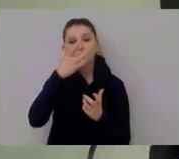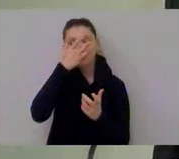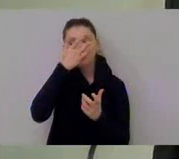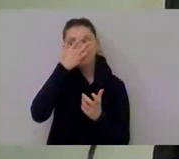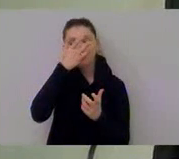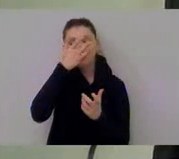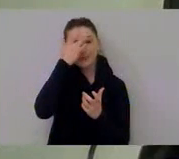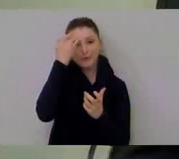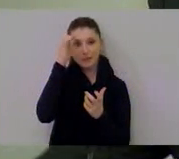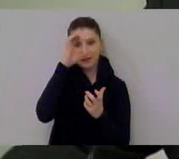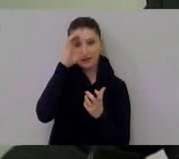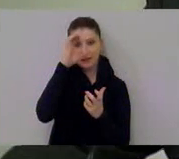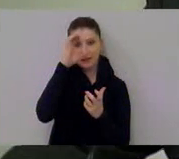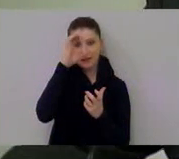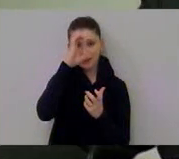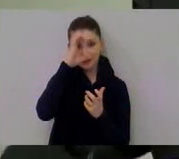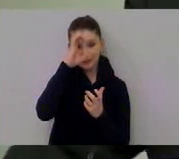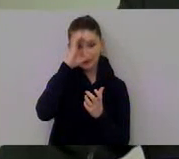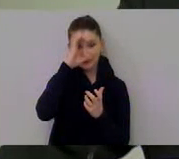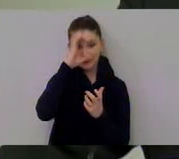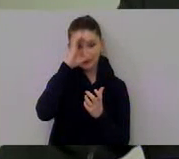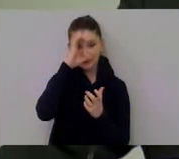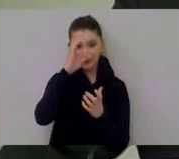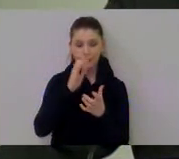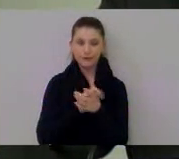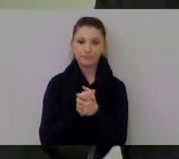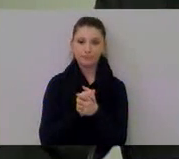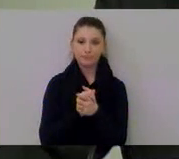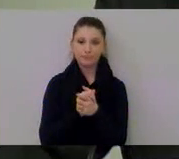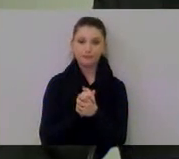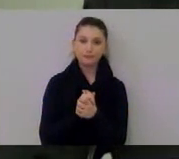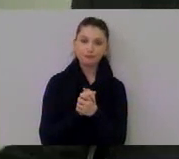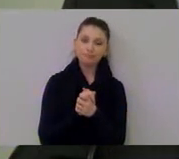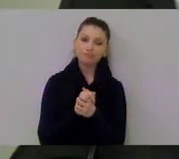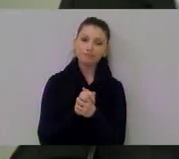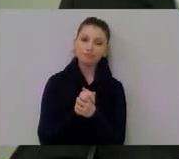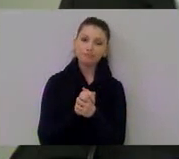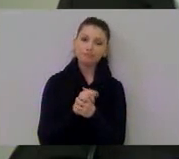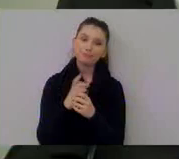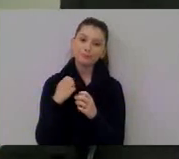nessa tribuna novamente, presidente,